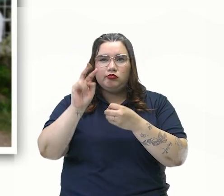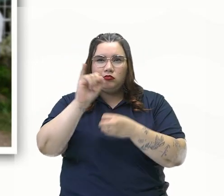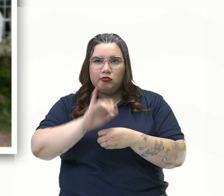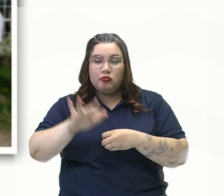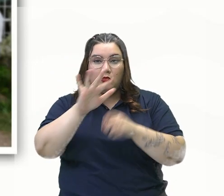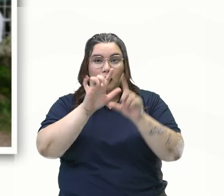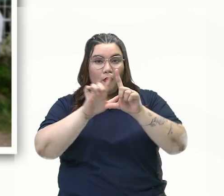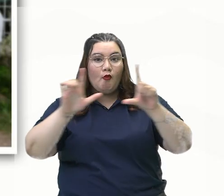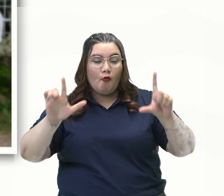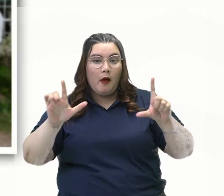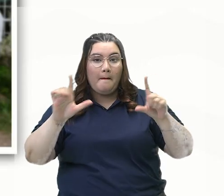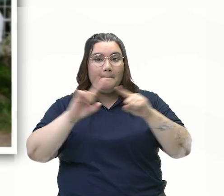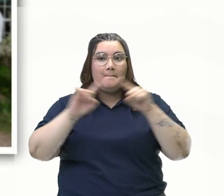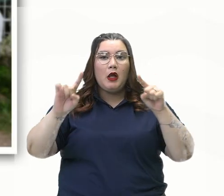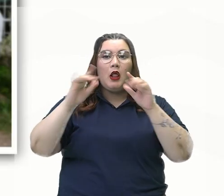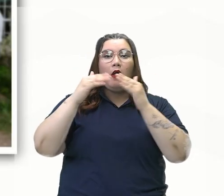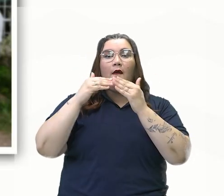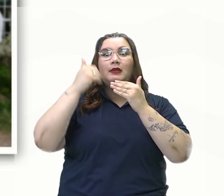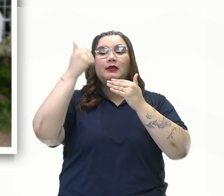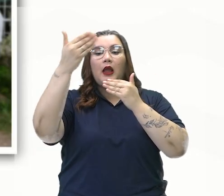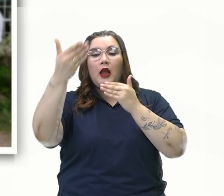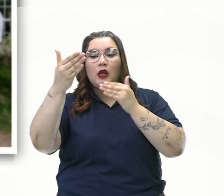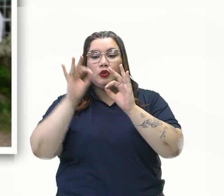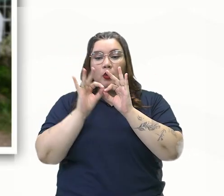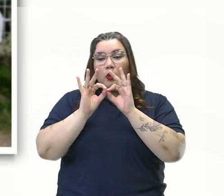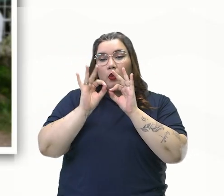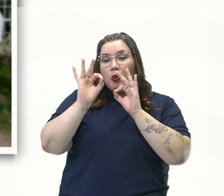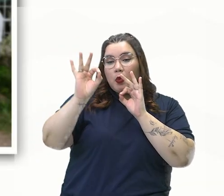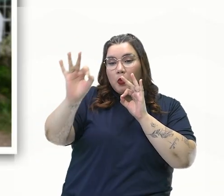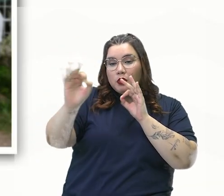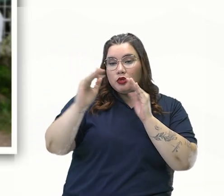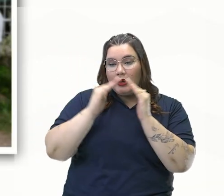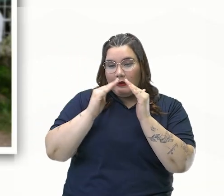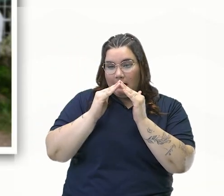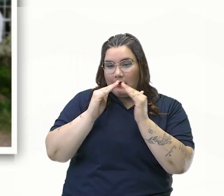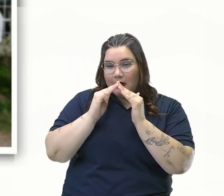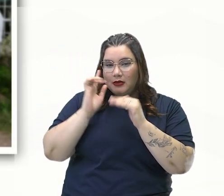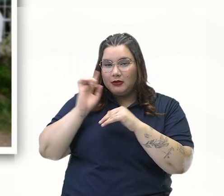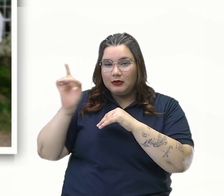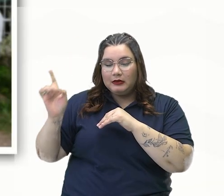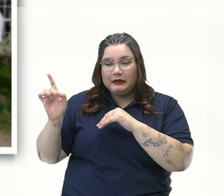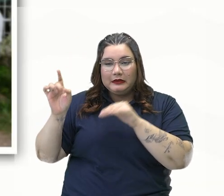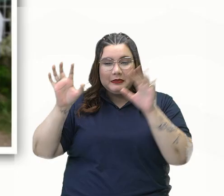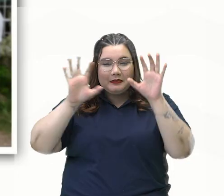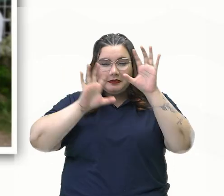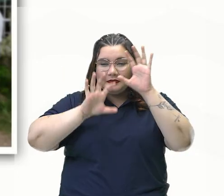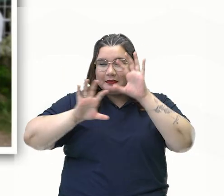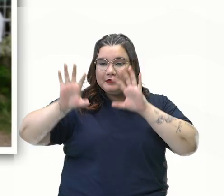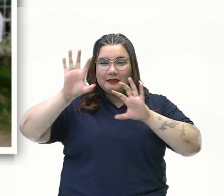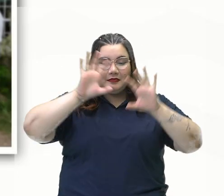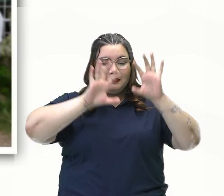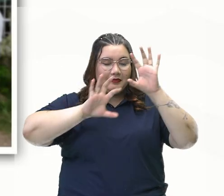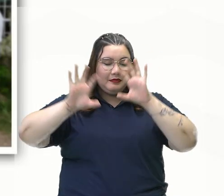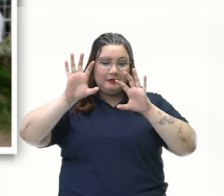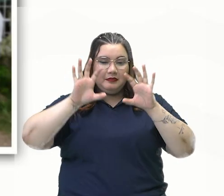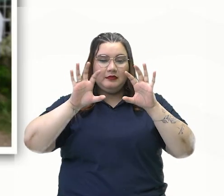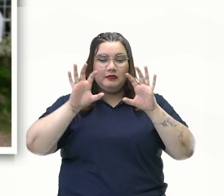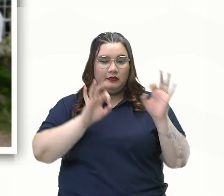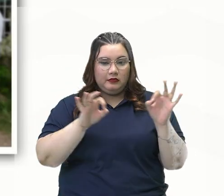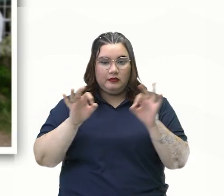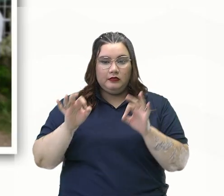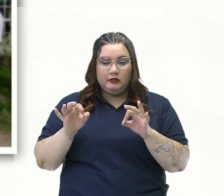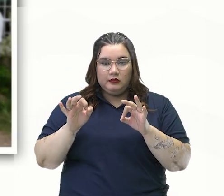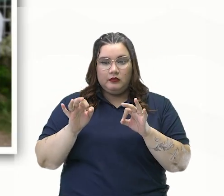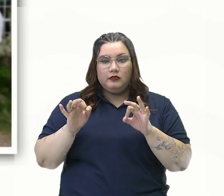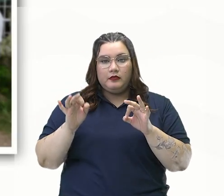nítida, mas você observa que a casa por trás das pessoas aqui atrás, né? Você observa que está embaçado,